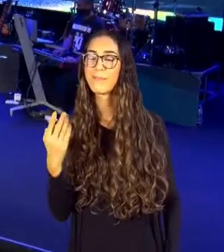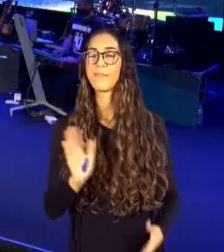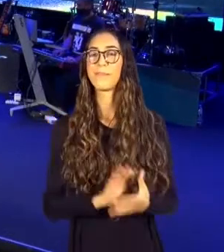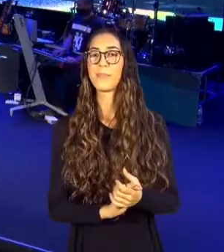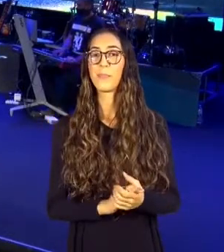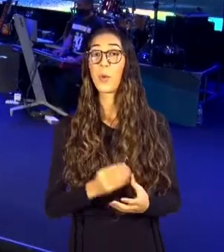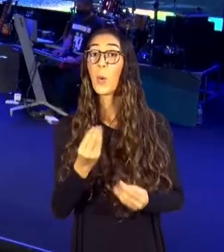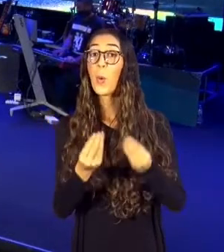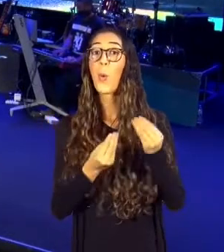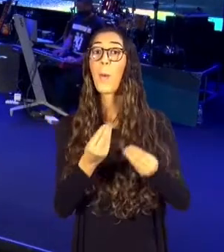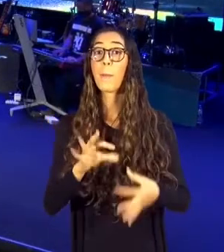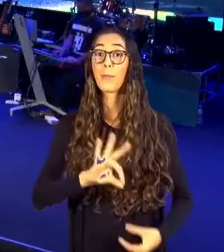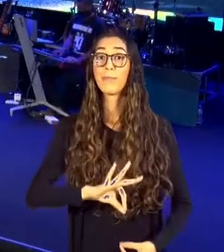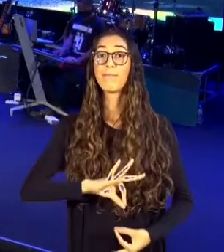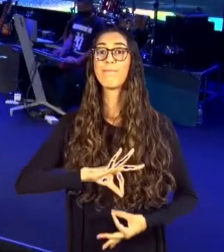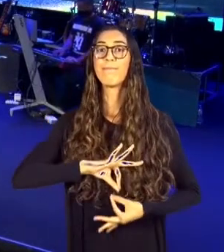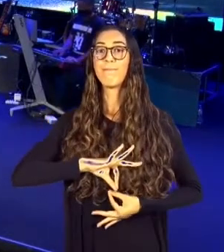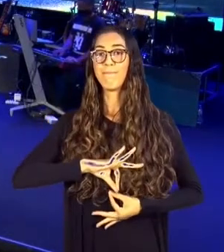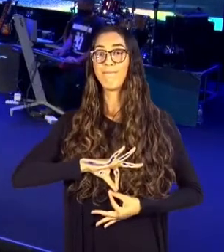aqui,